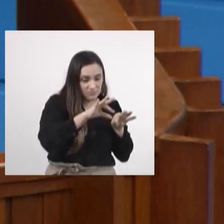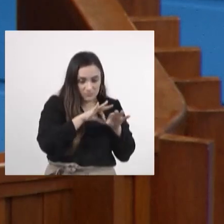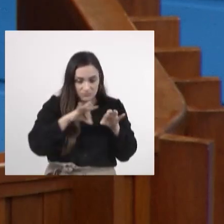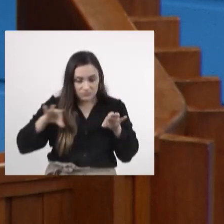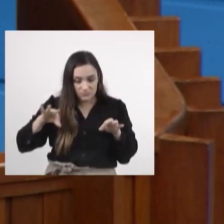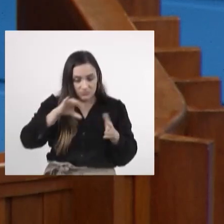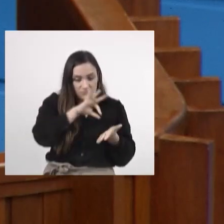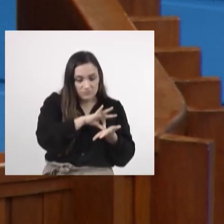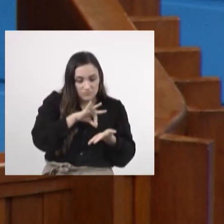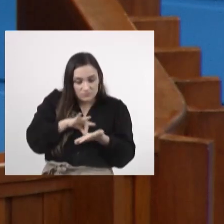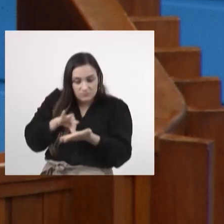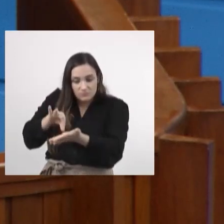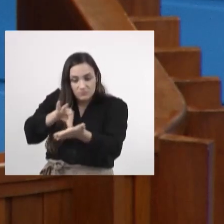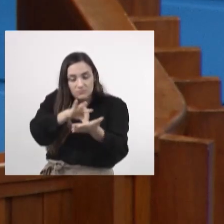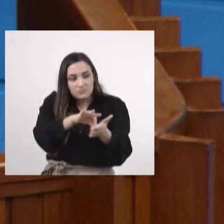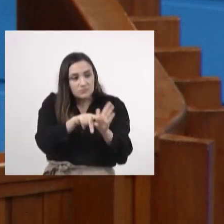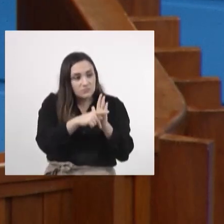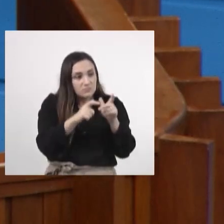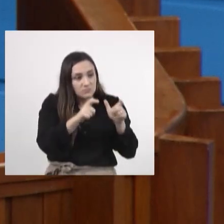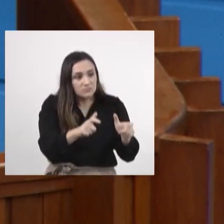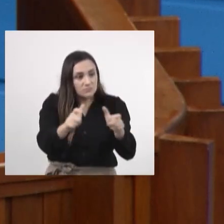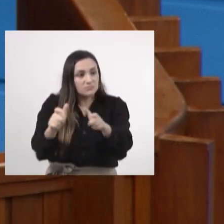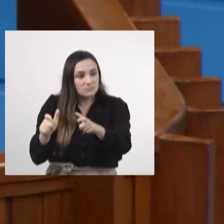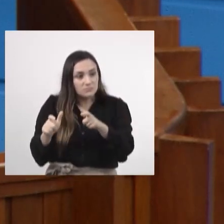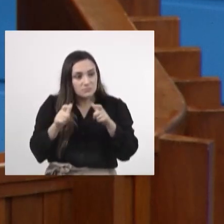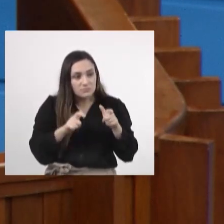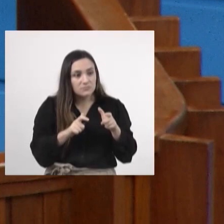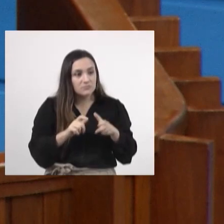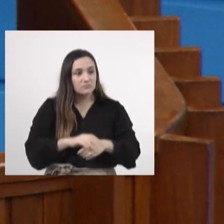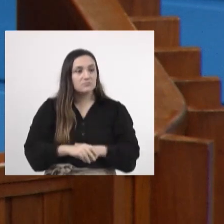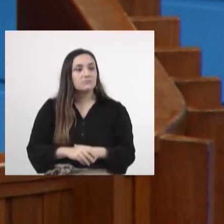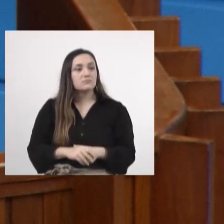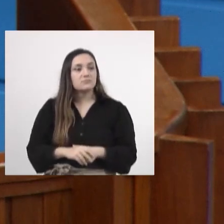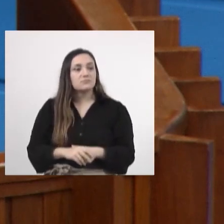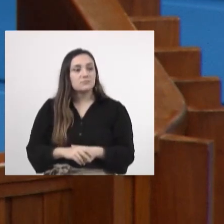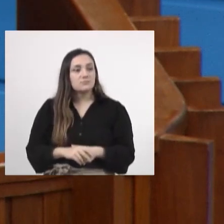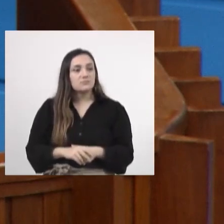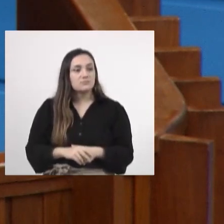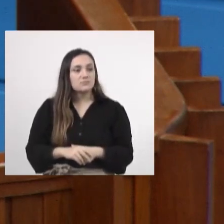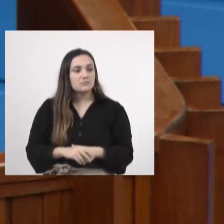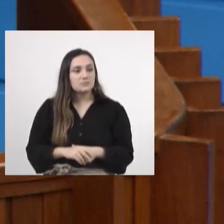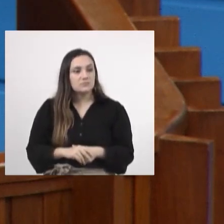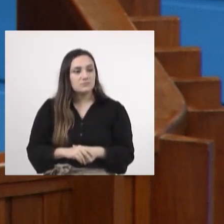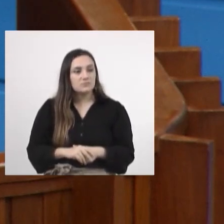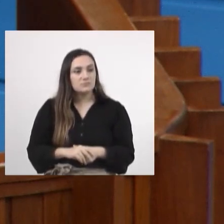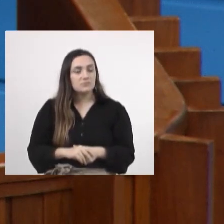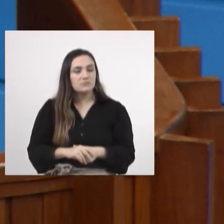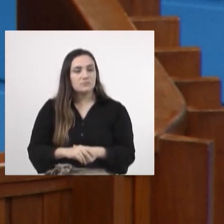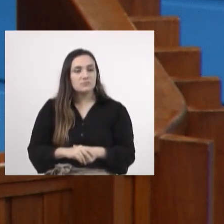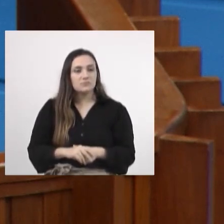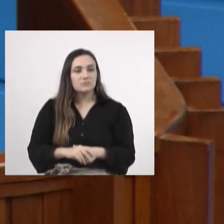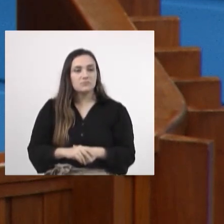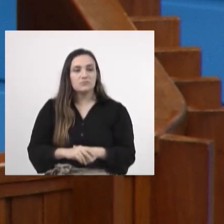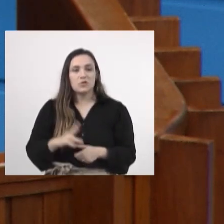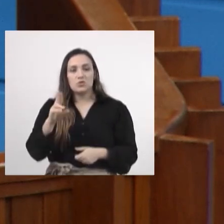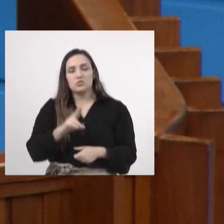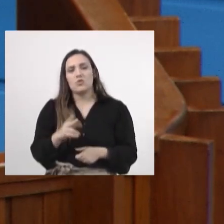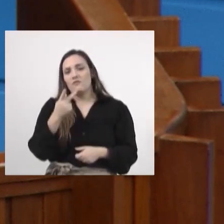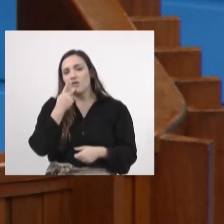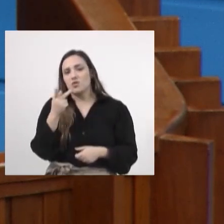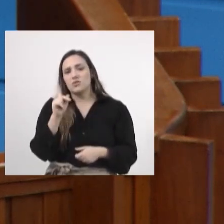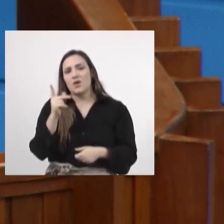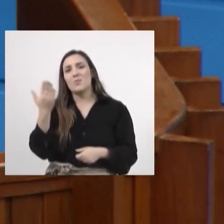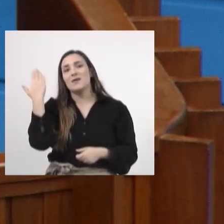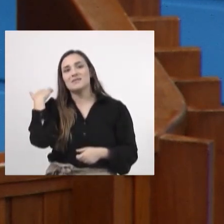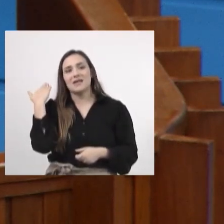ela usou esse termo, como professora que é, não usando preteritamente, porque